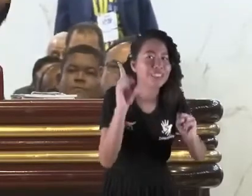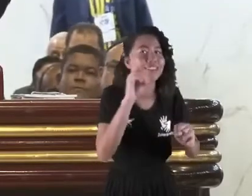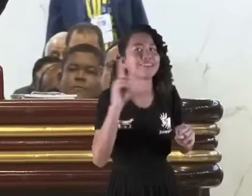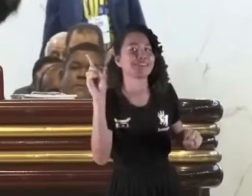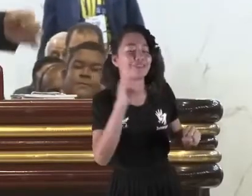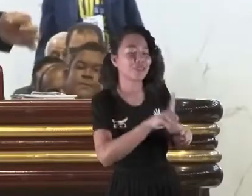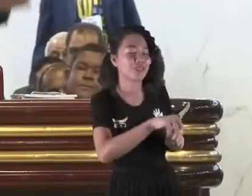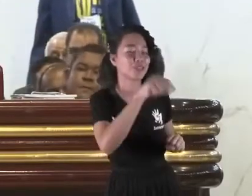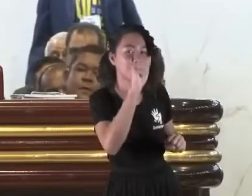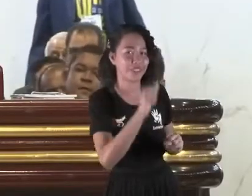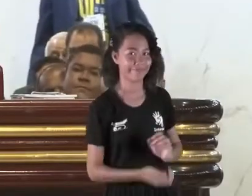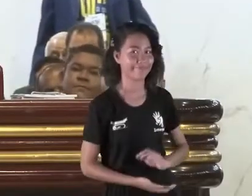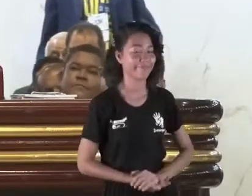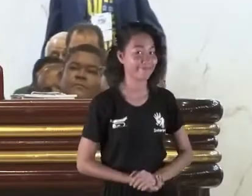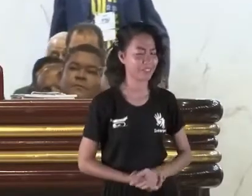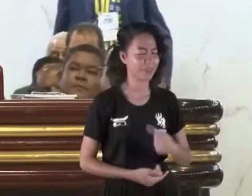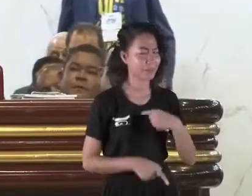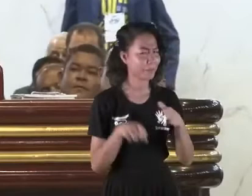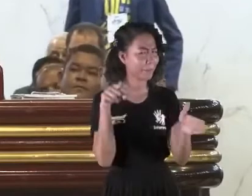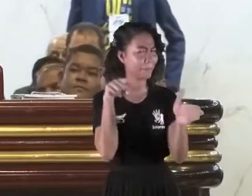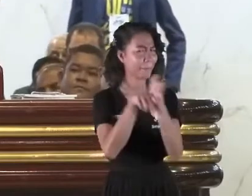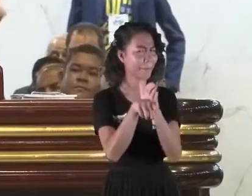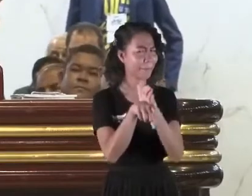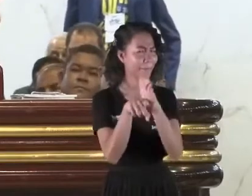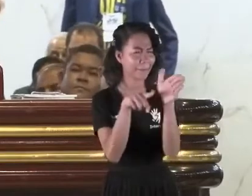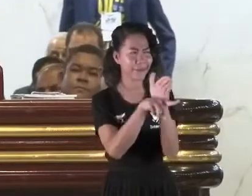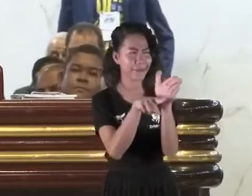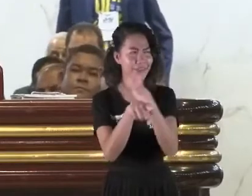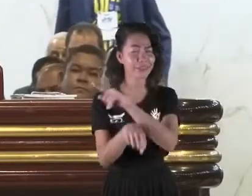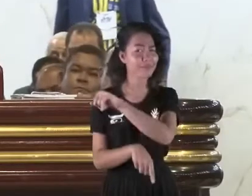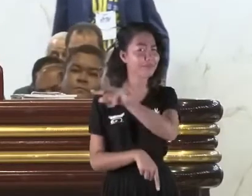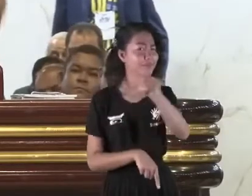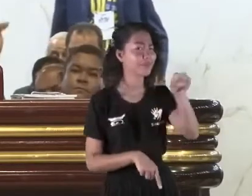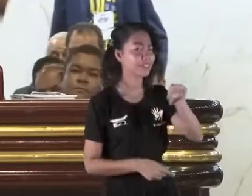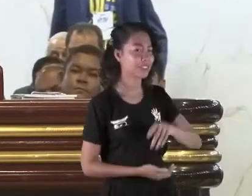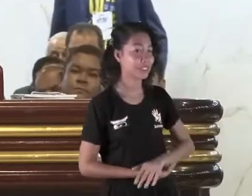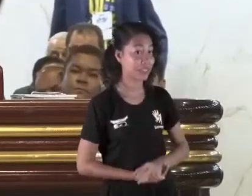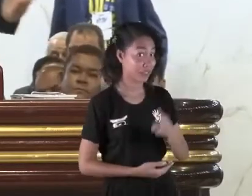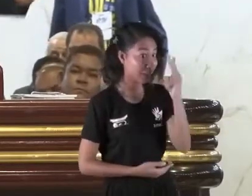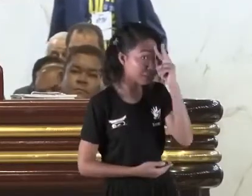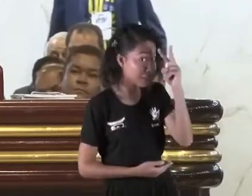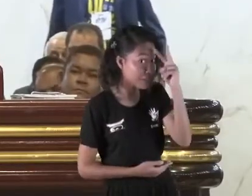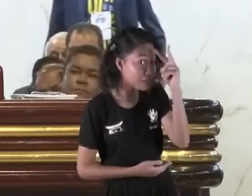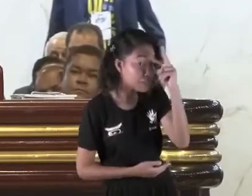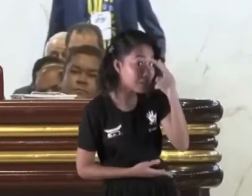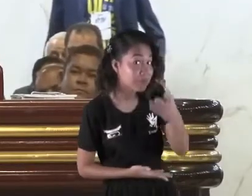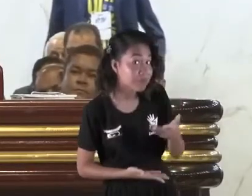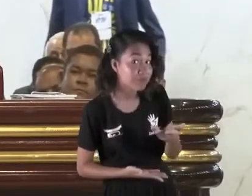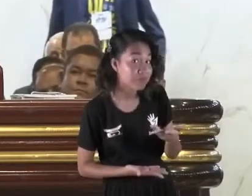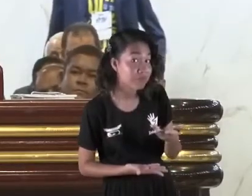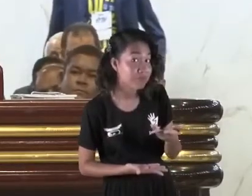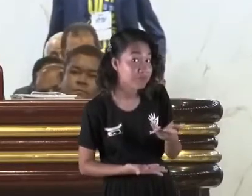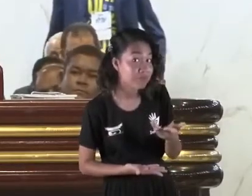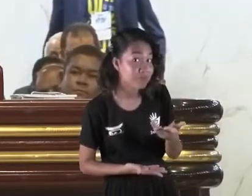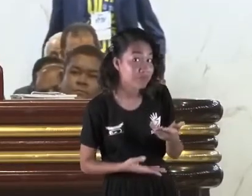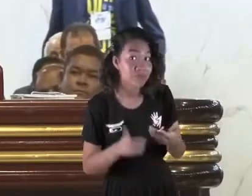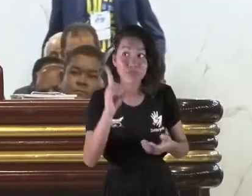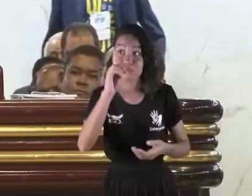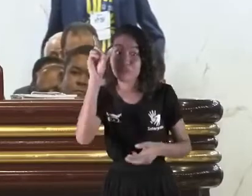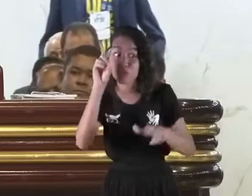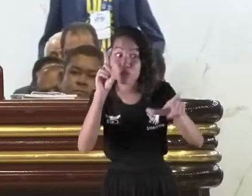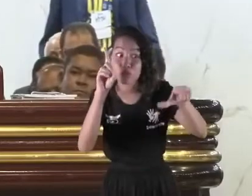eu te pergunto esta noite: e você ainda se lembra quando?